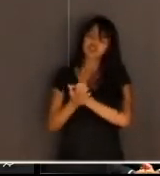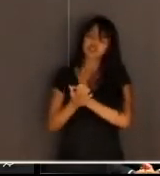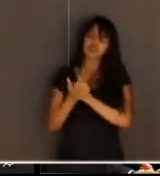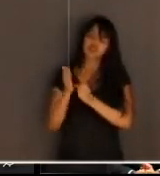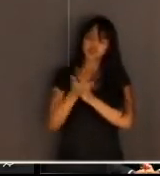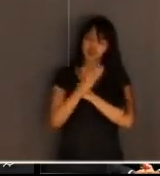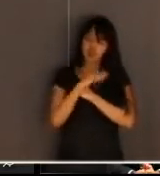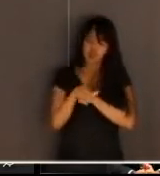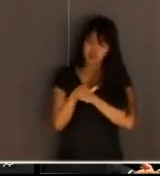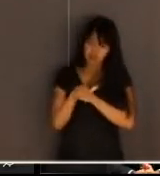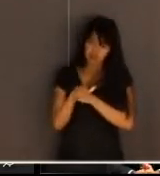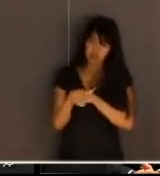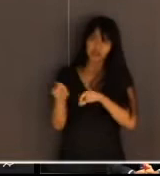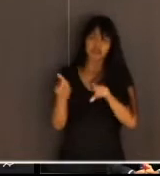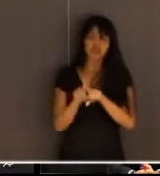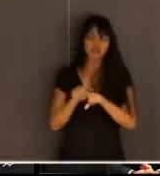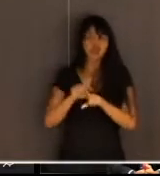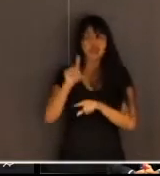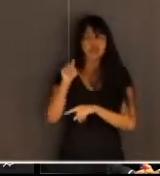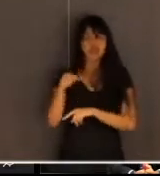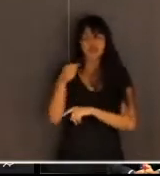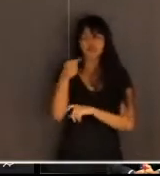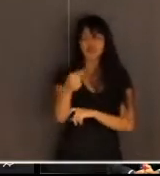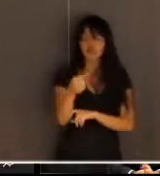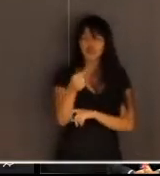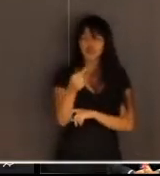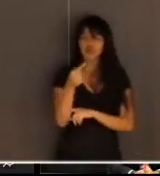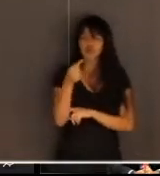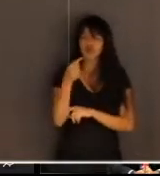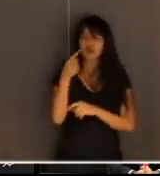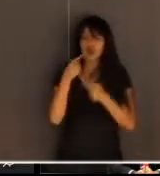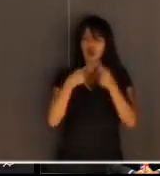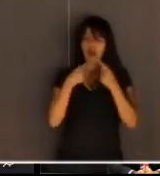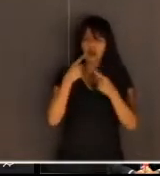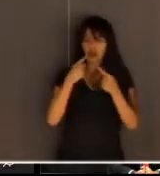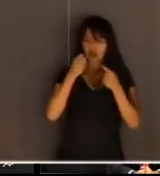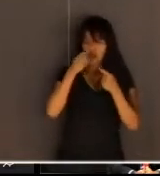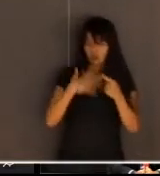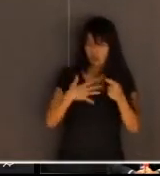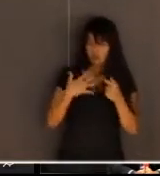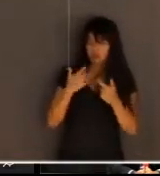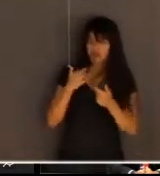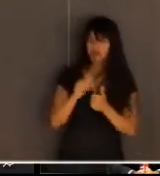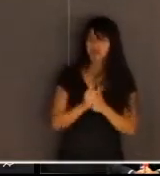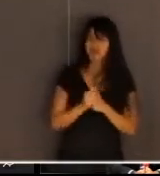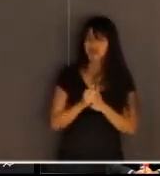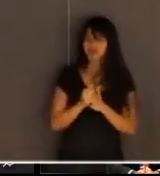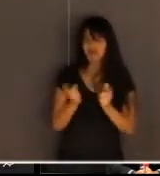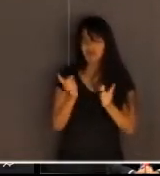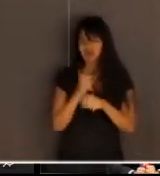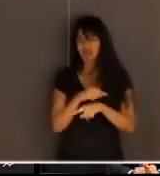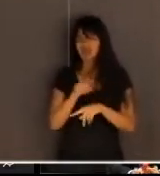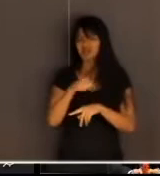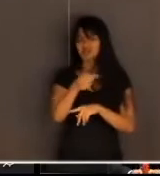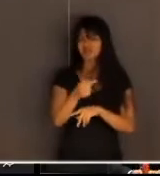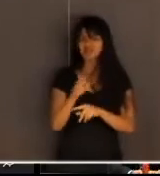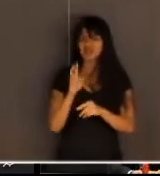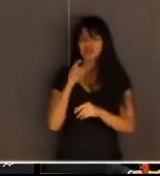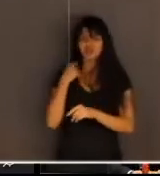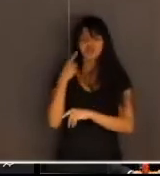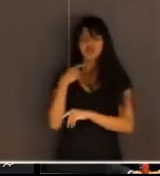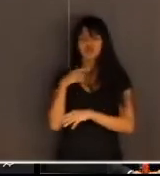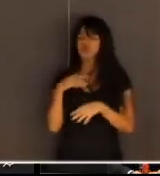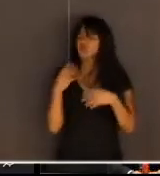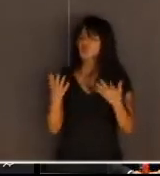e possamos, eventualmente, contra-argumentar em relação a uma nulidade que foi arguída pela defesa. Eu